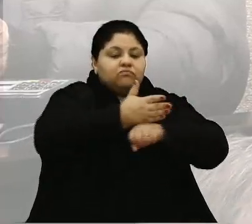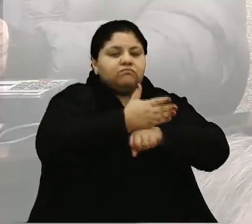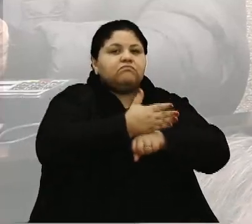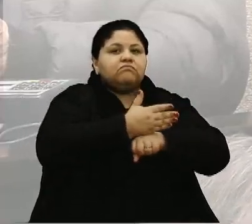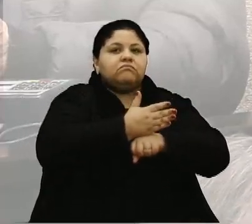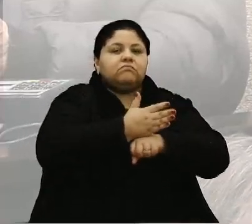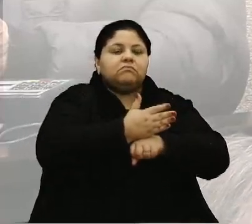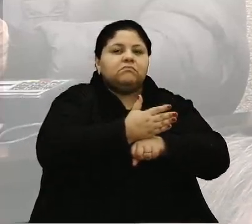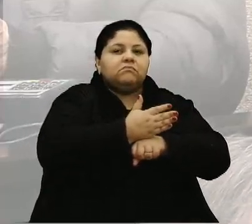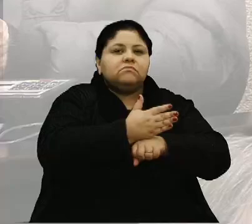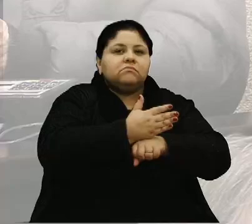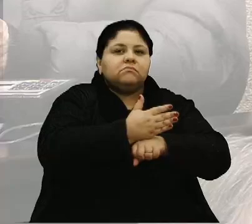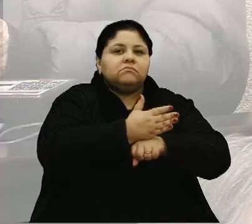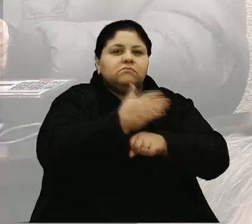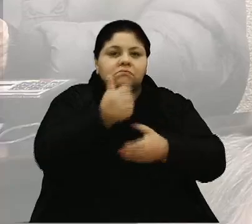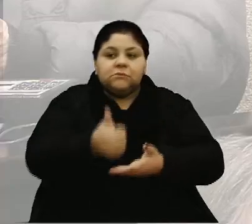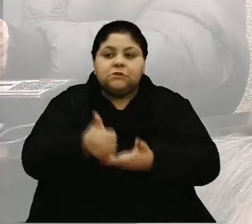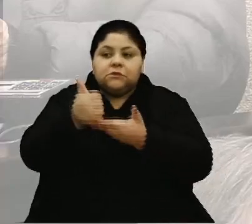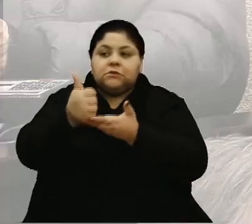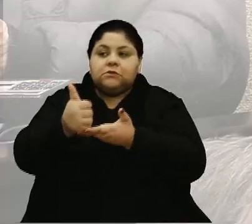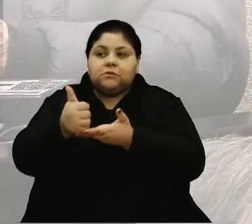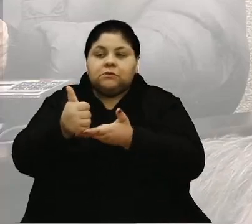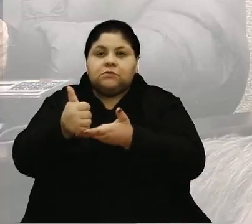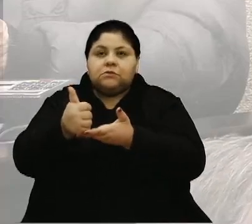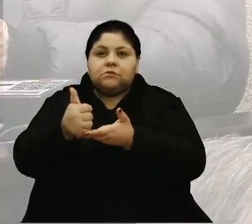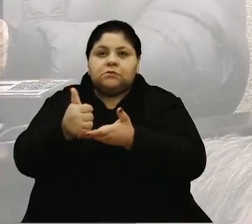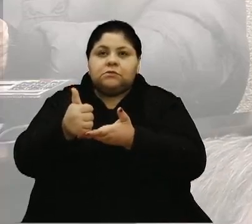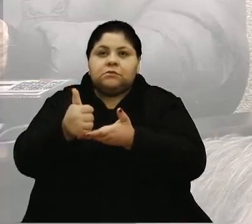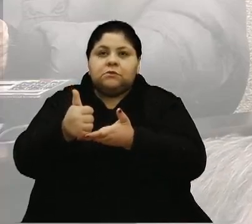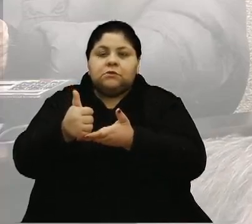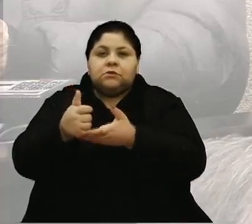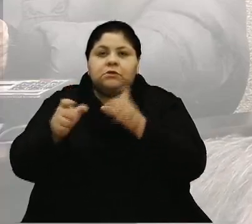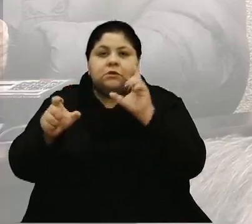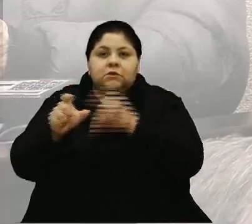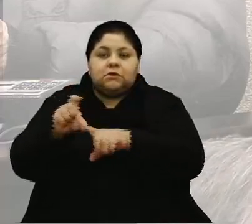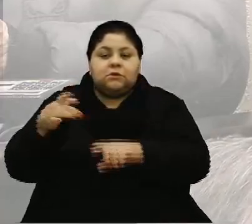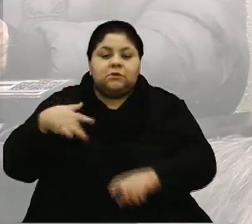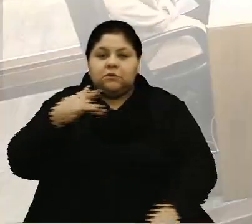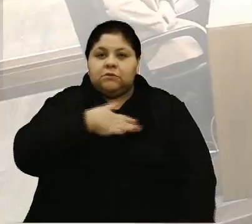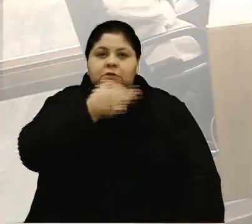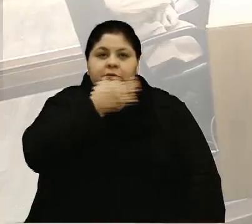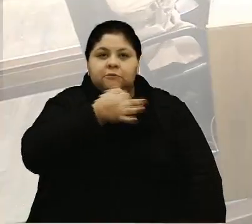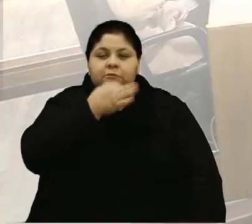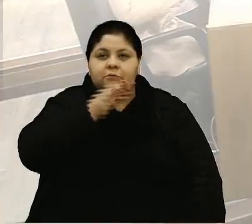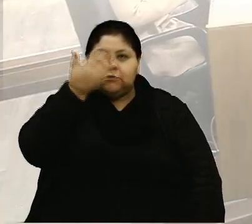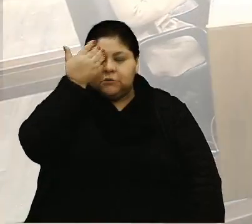e que contribuem ou prejudicam a nossa saúde aqui de Caxias do Sul. Obrigado.